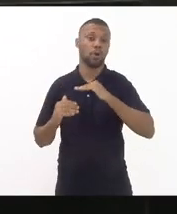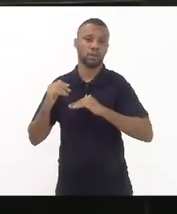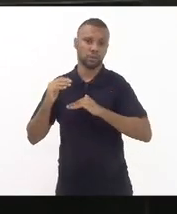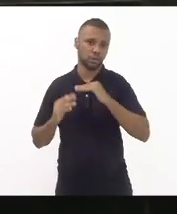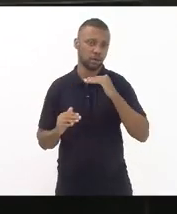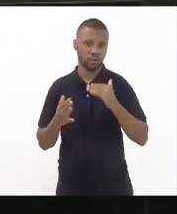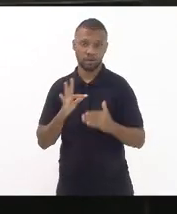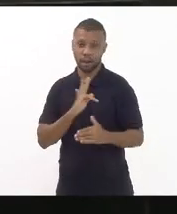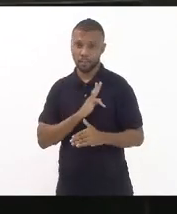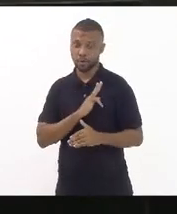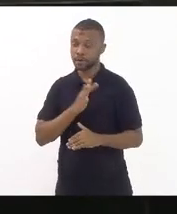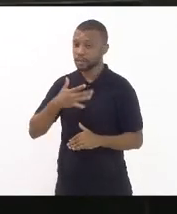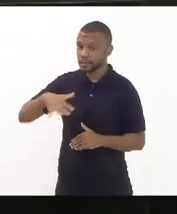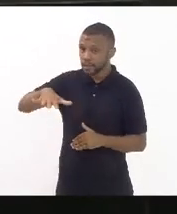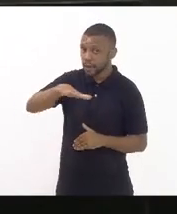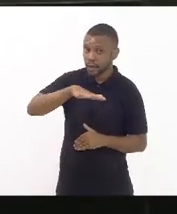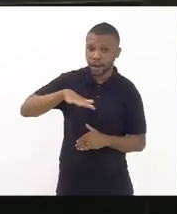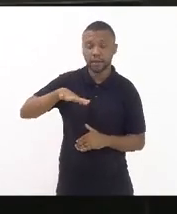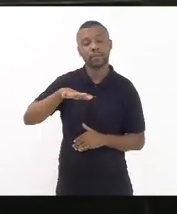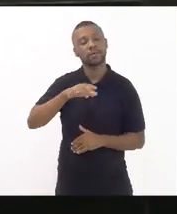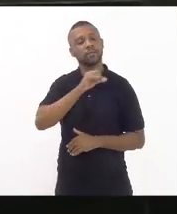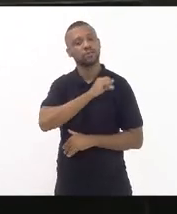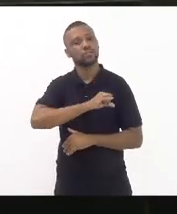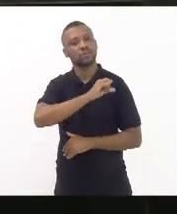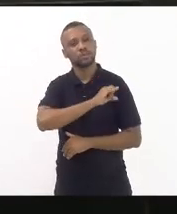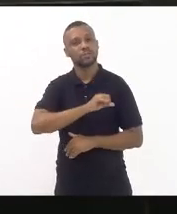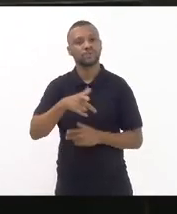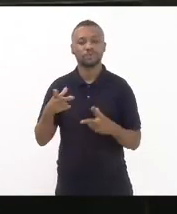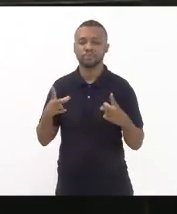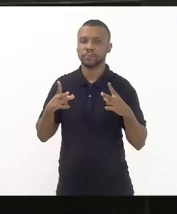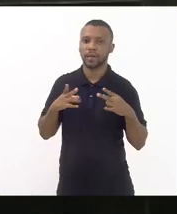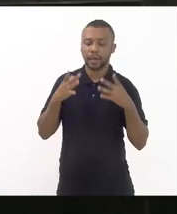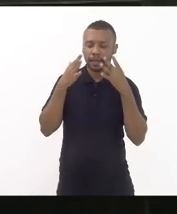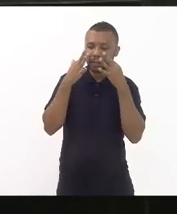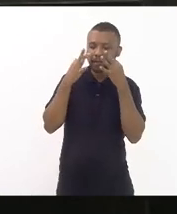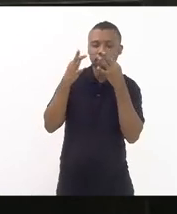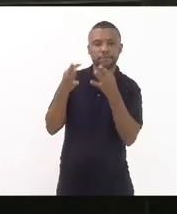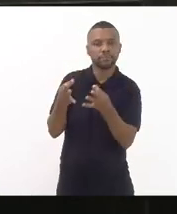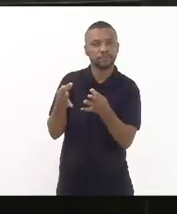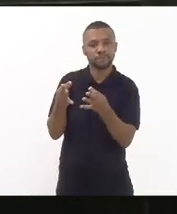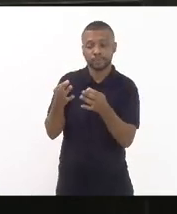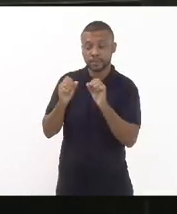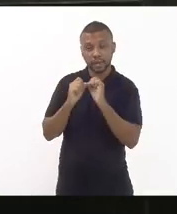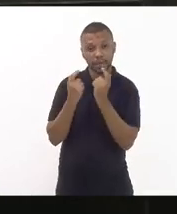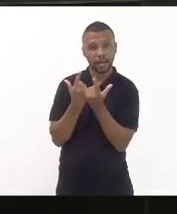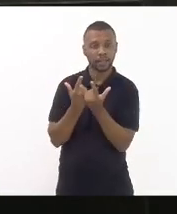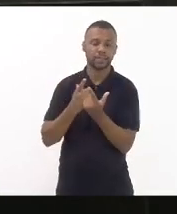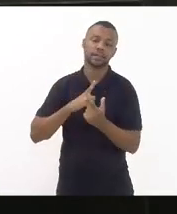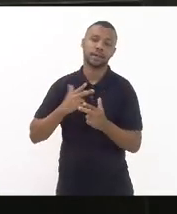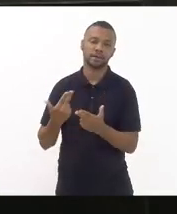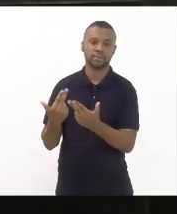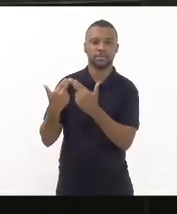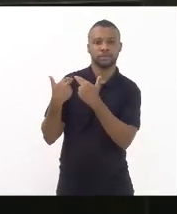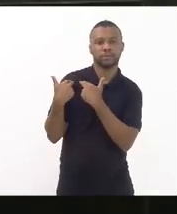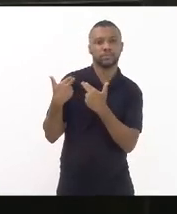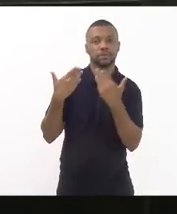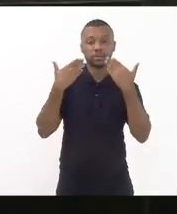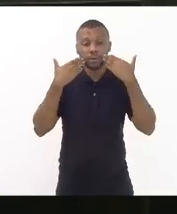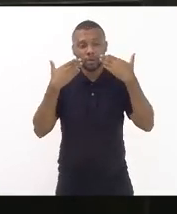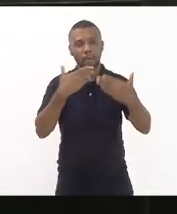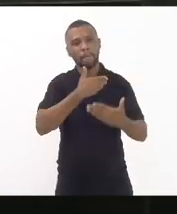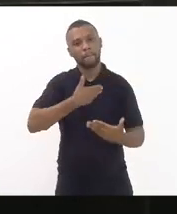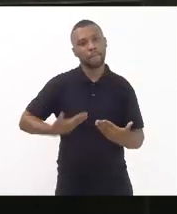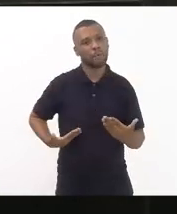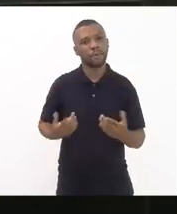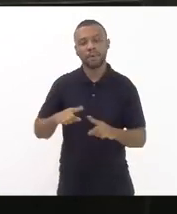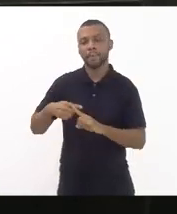polícia no âmbito do Estado do Rio de Janeiro, merece dessa casa responsabilidade pública e política